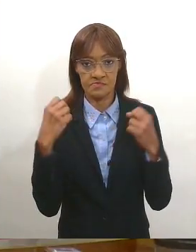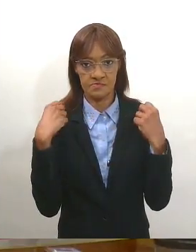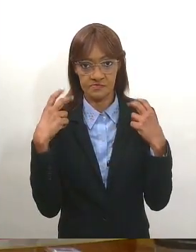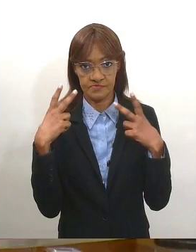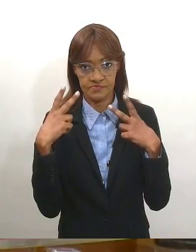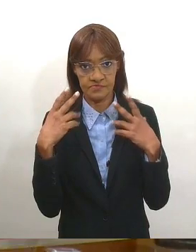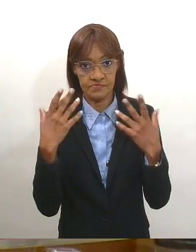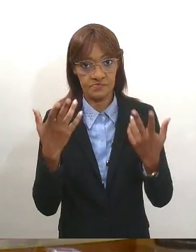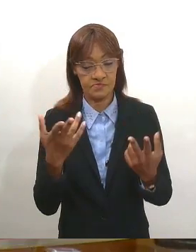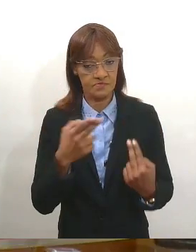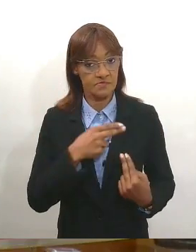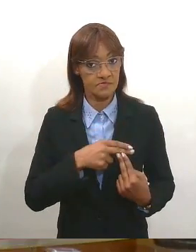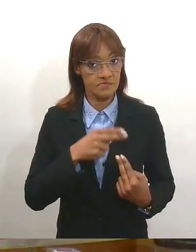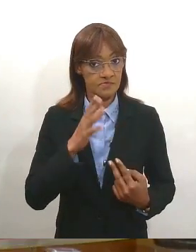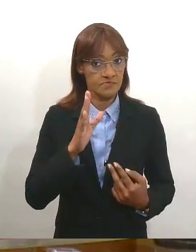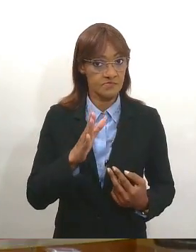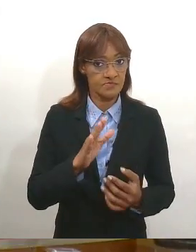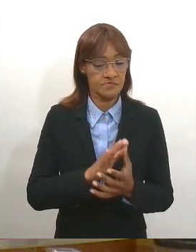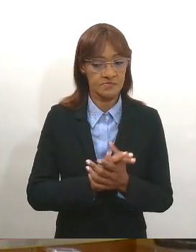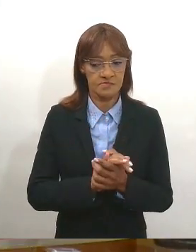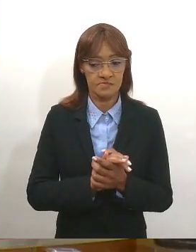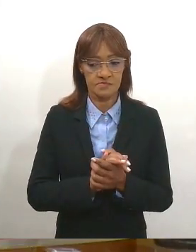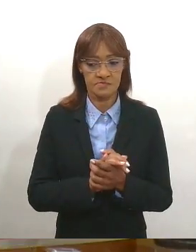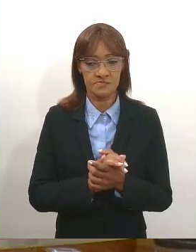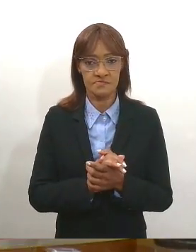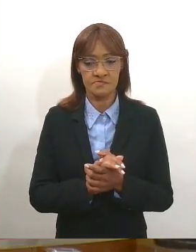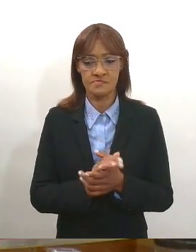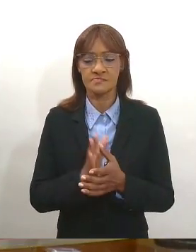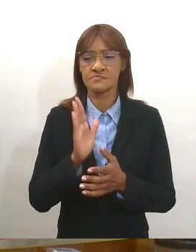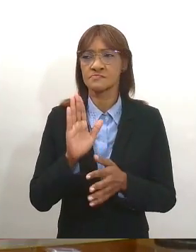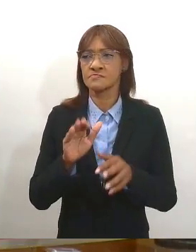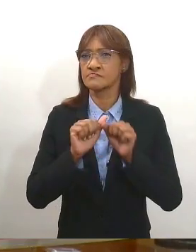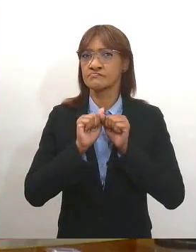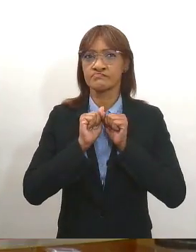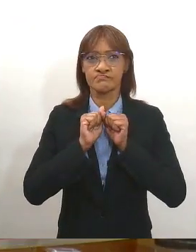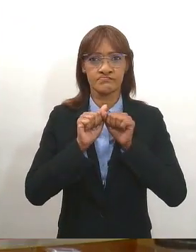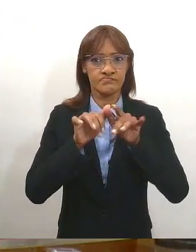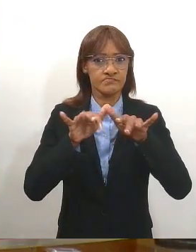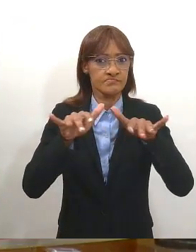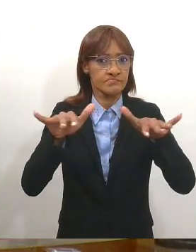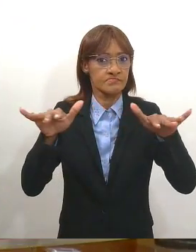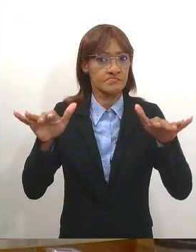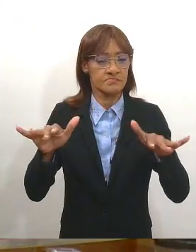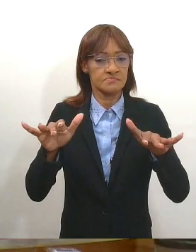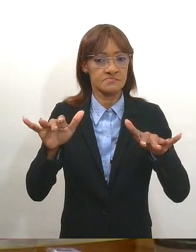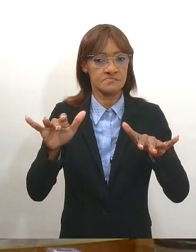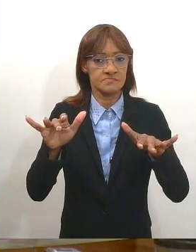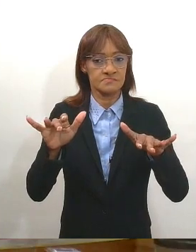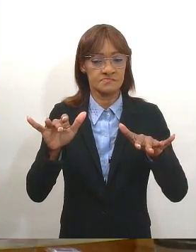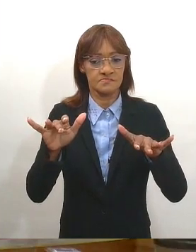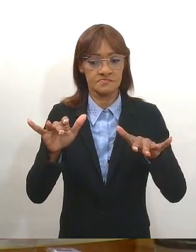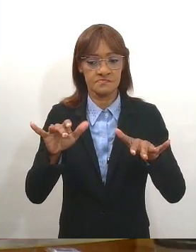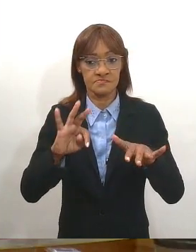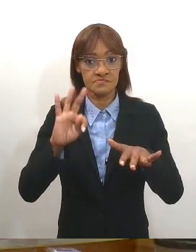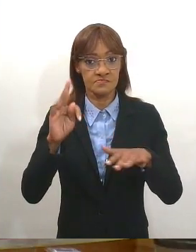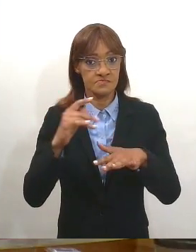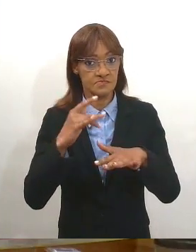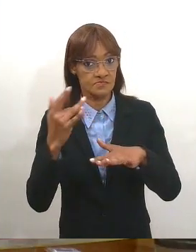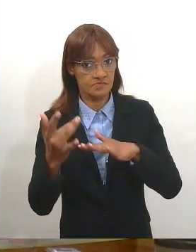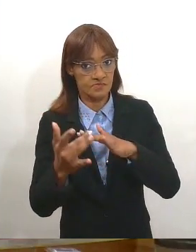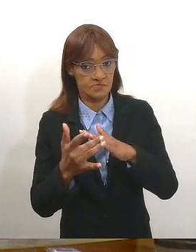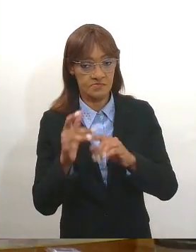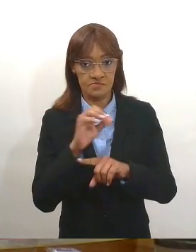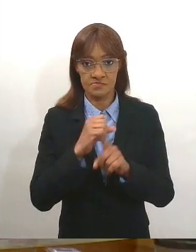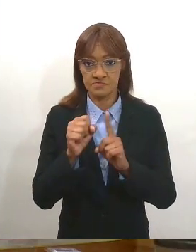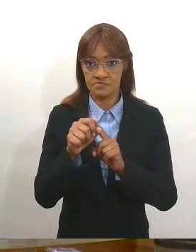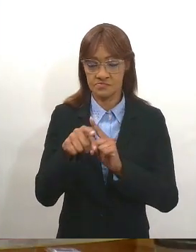deputado Paulo Júnior, que está repercutindo muito na sociedade. E, inclusive, ontem, na Casa Civil,